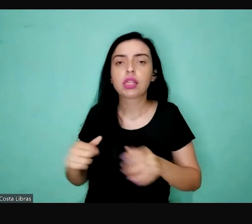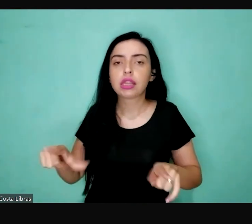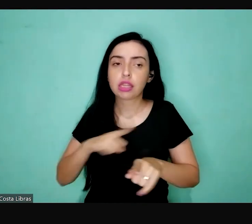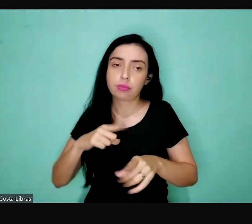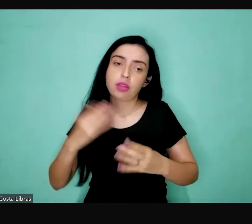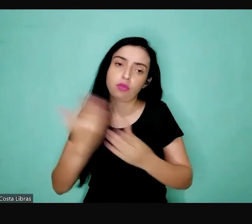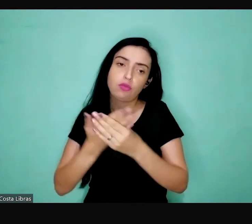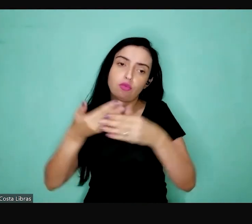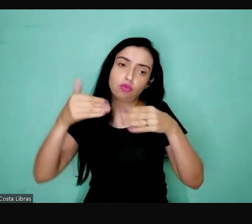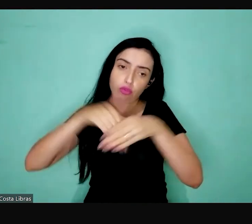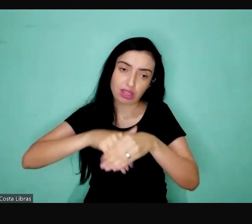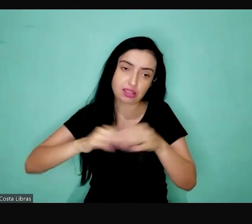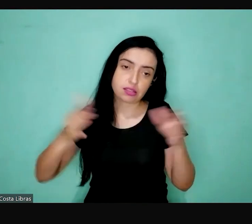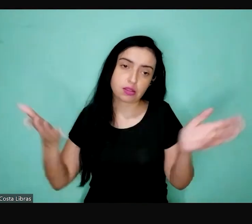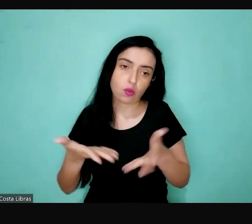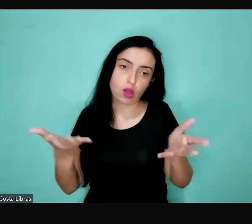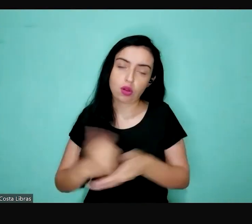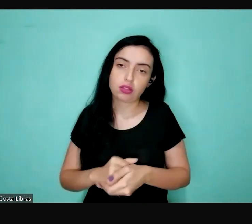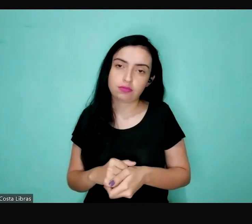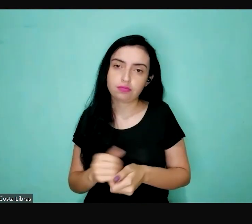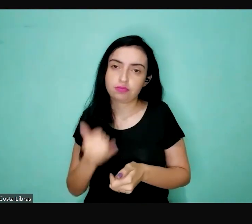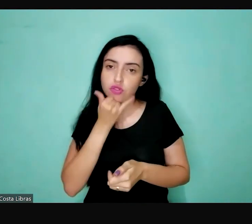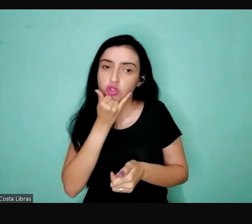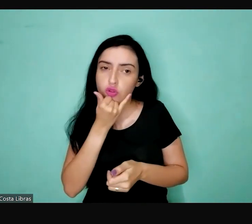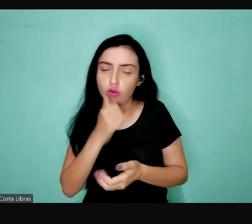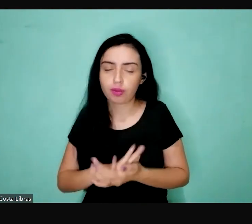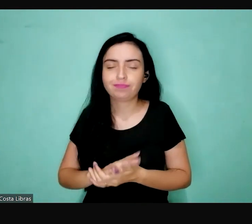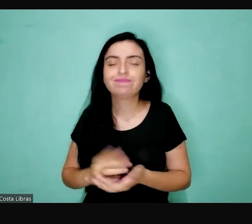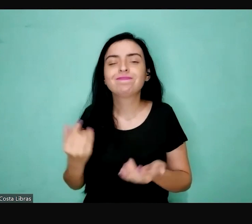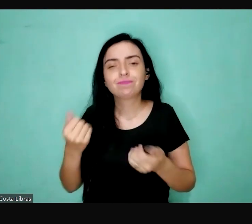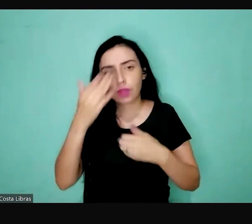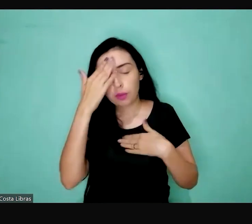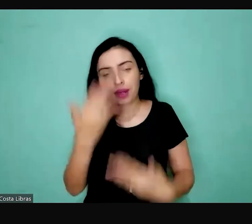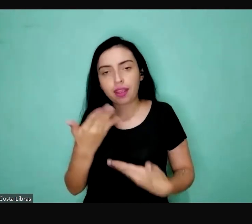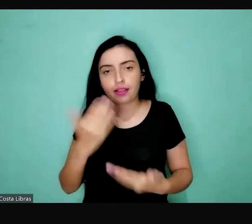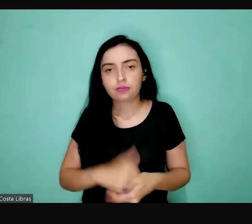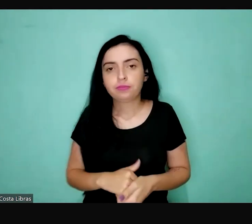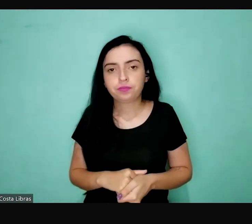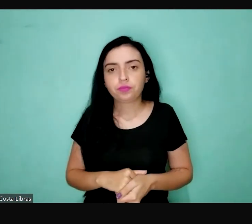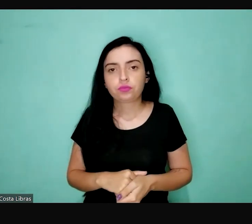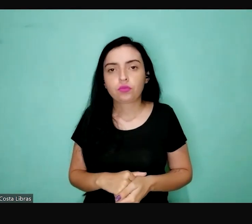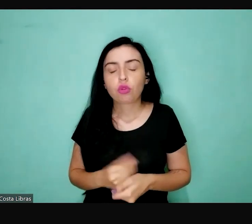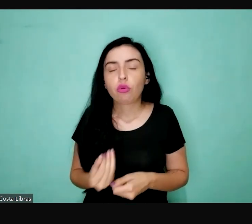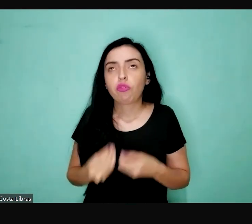etc., Uhum. reafirmando isso. Me desculpe. Isso. Não, obrigado. Então, foi